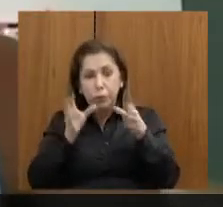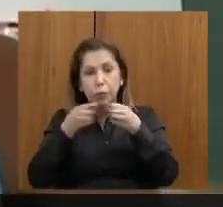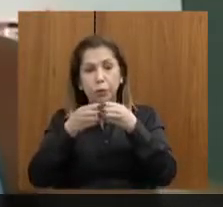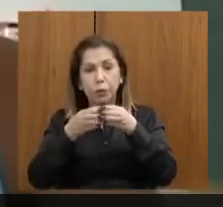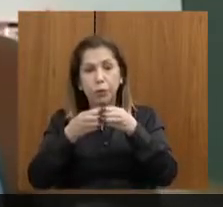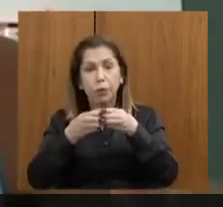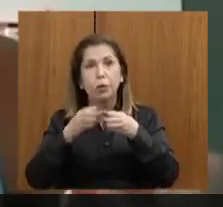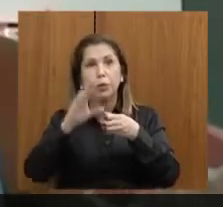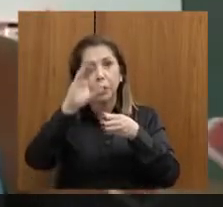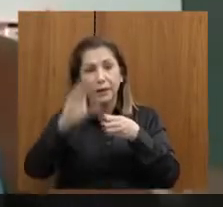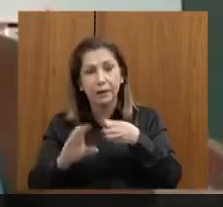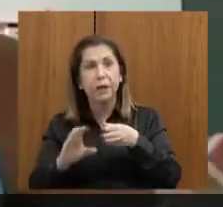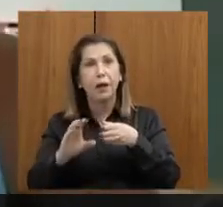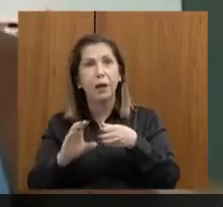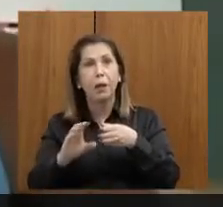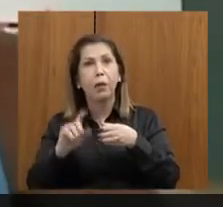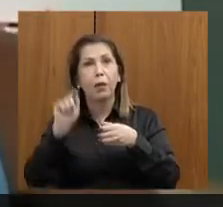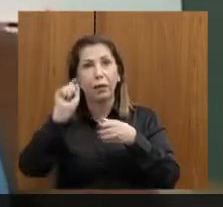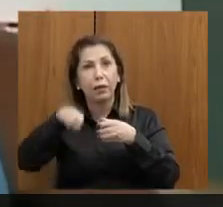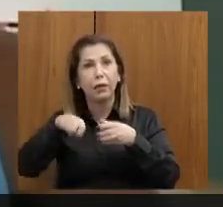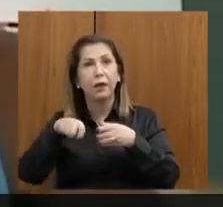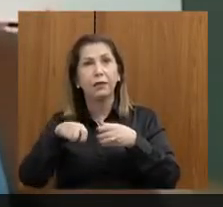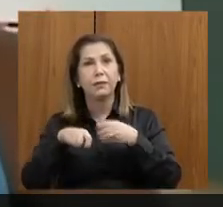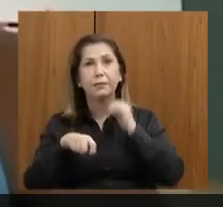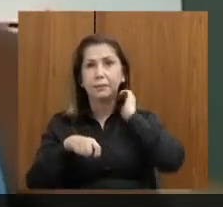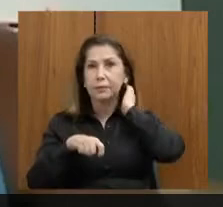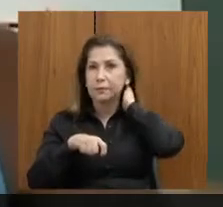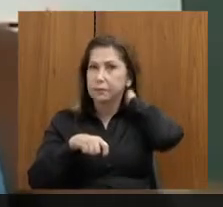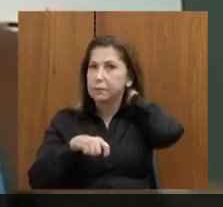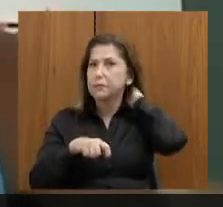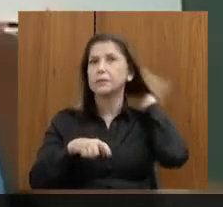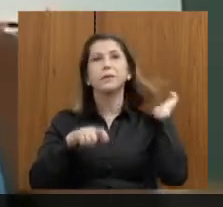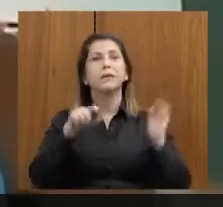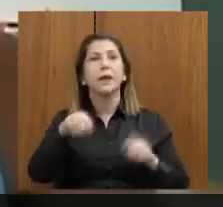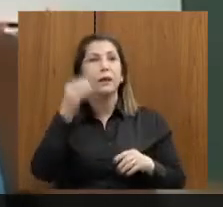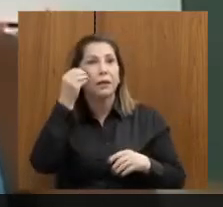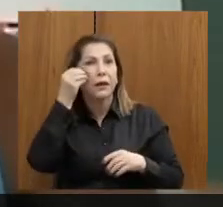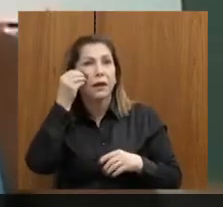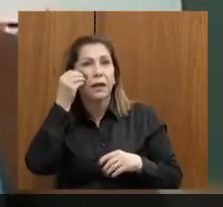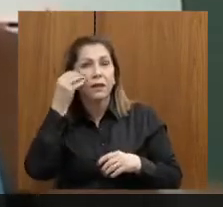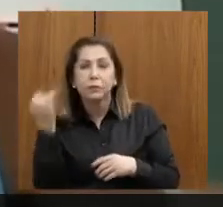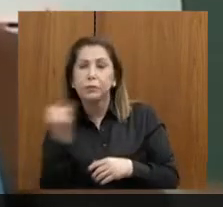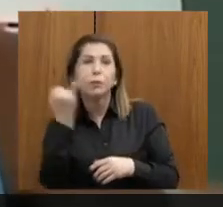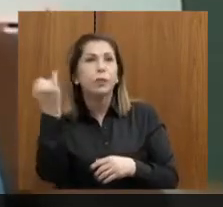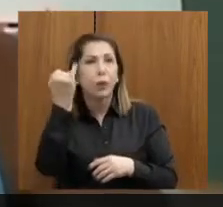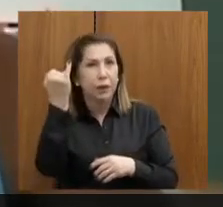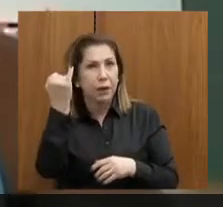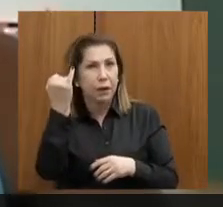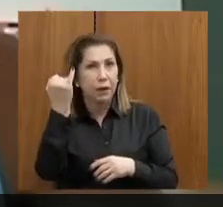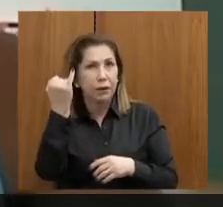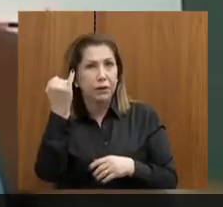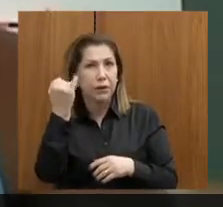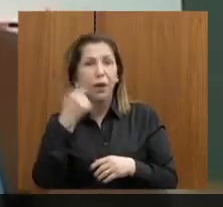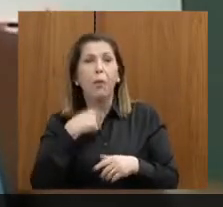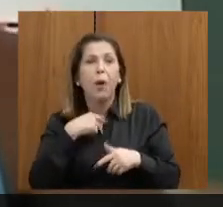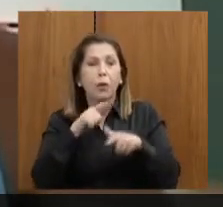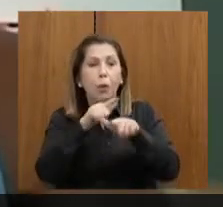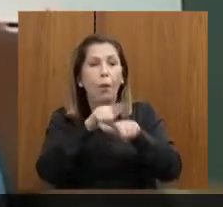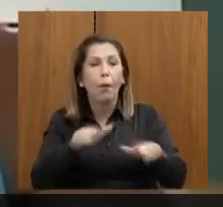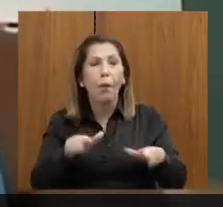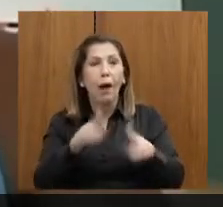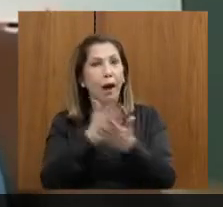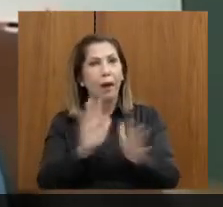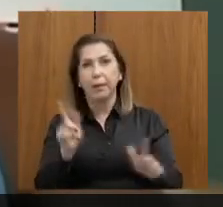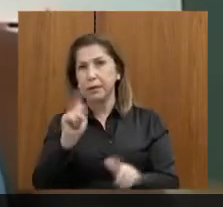colegiadas de conselho elas são alternativas extremamente importante que não podem ser nos baseadas